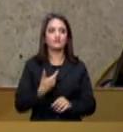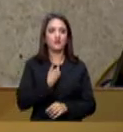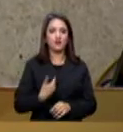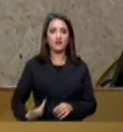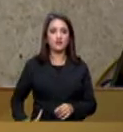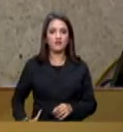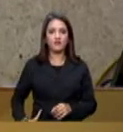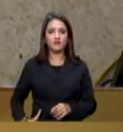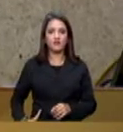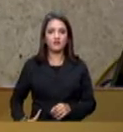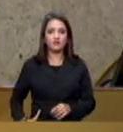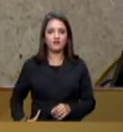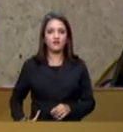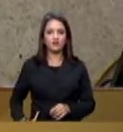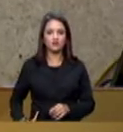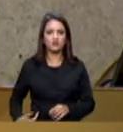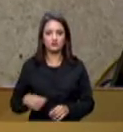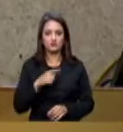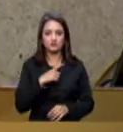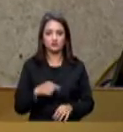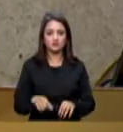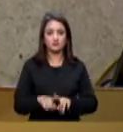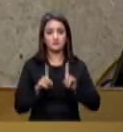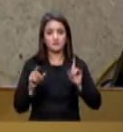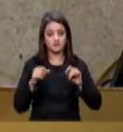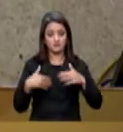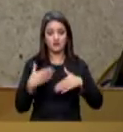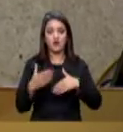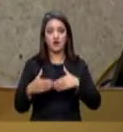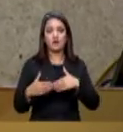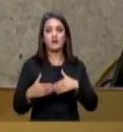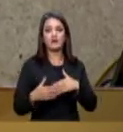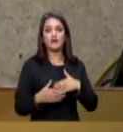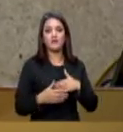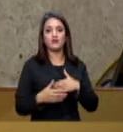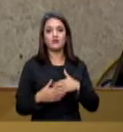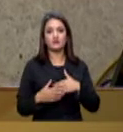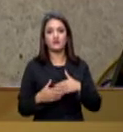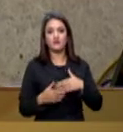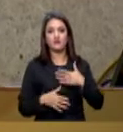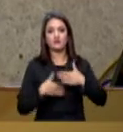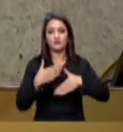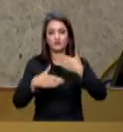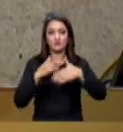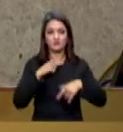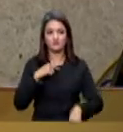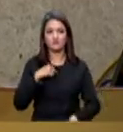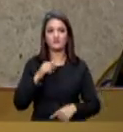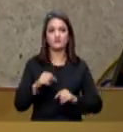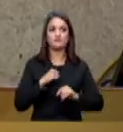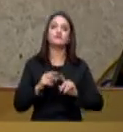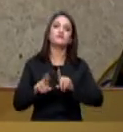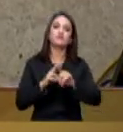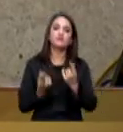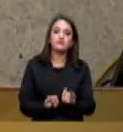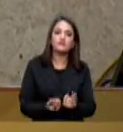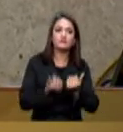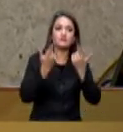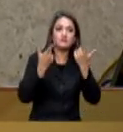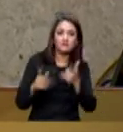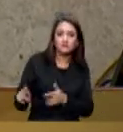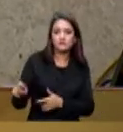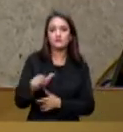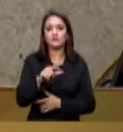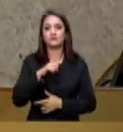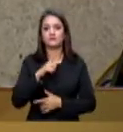pode analisar as variáveis tecnológicas, a evolução dos fatores de produção e a relação custo-benefício